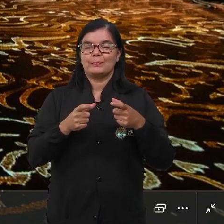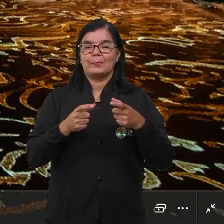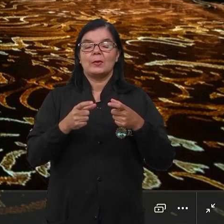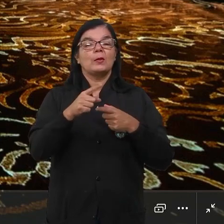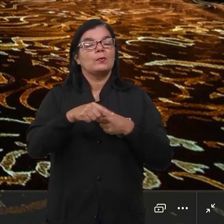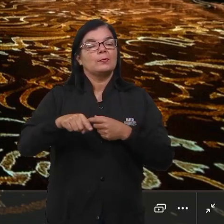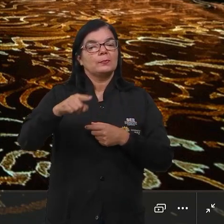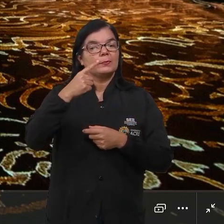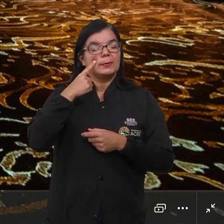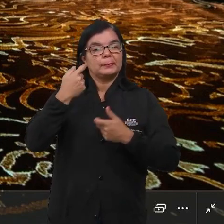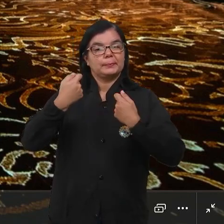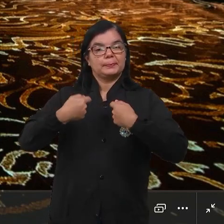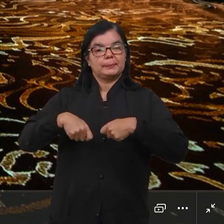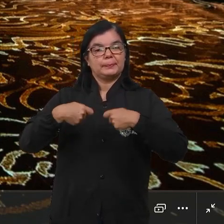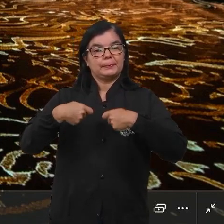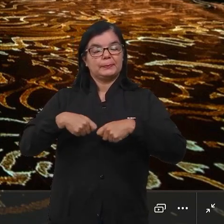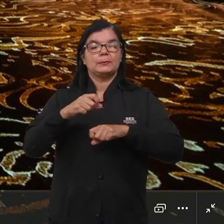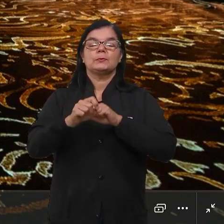você vai precisar